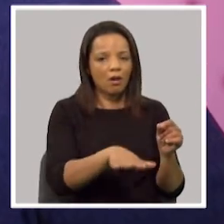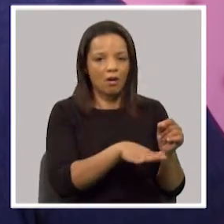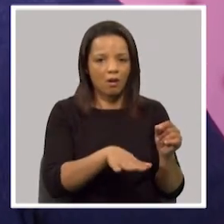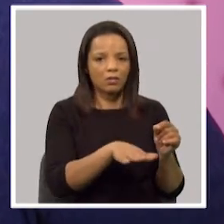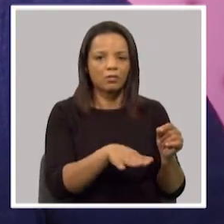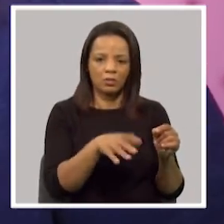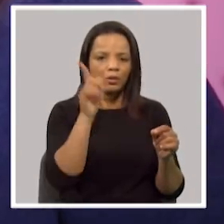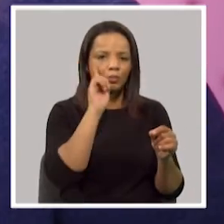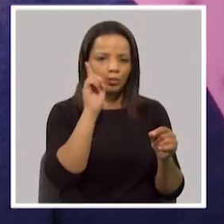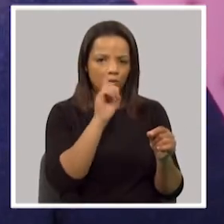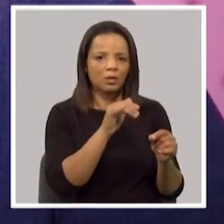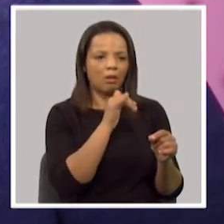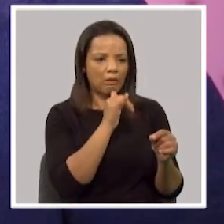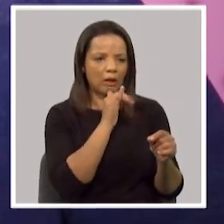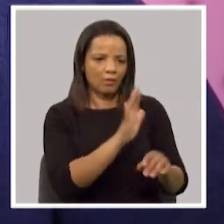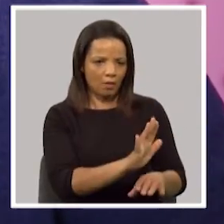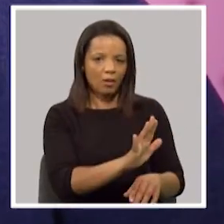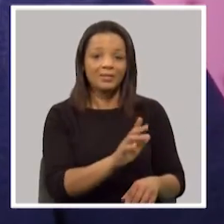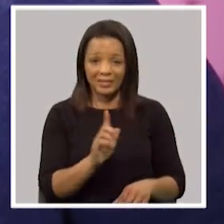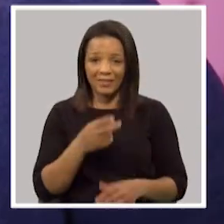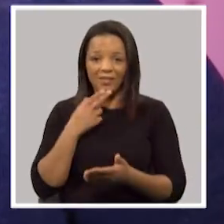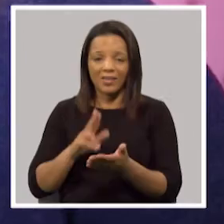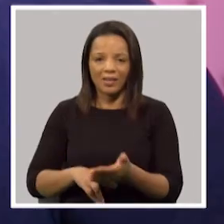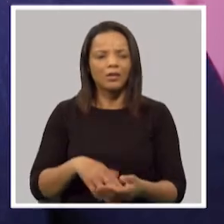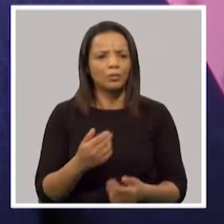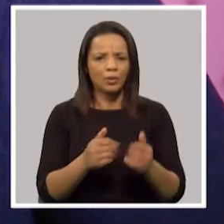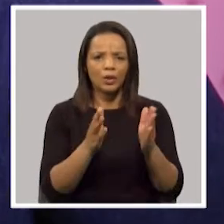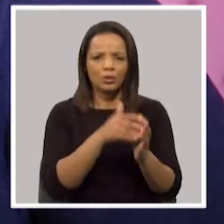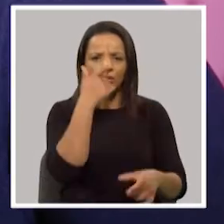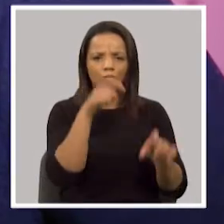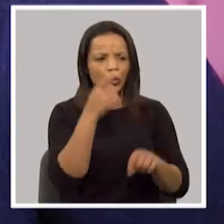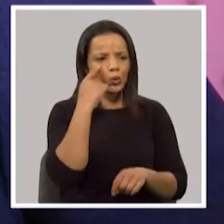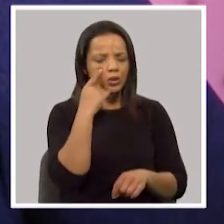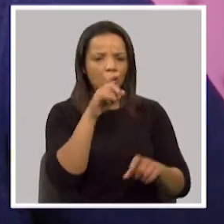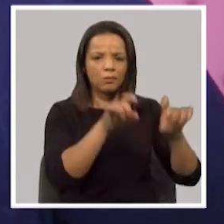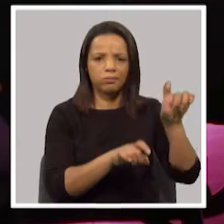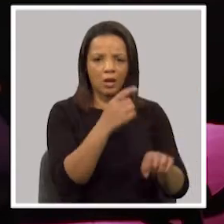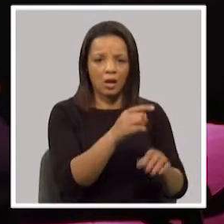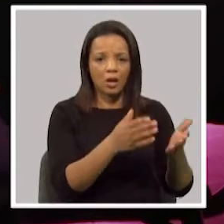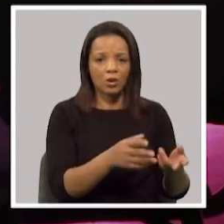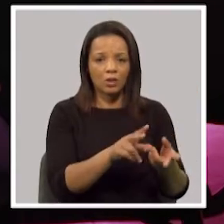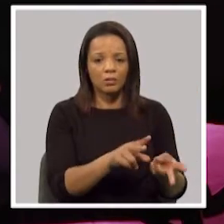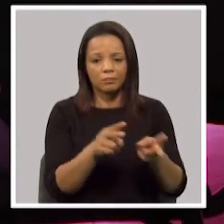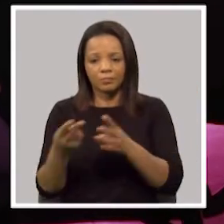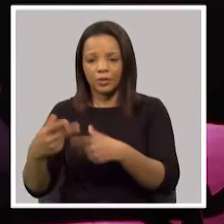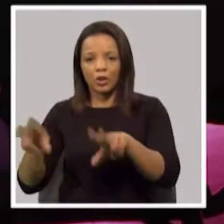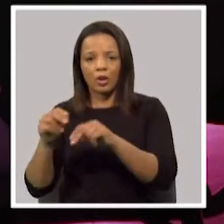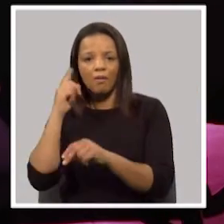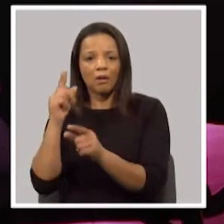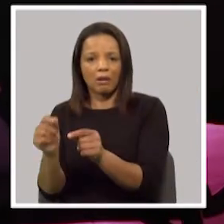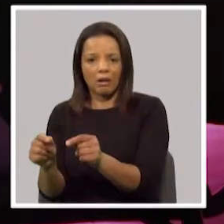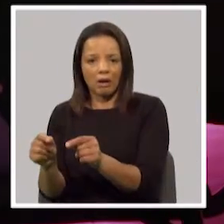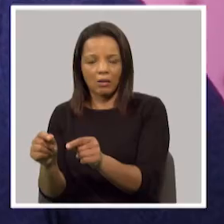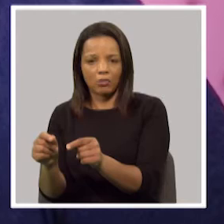local de renome, no Algarve, e era reconhecida por tanta gente e com tanta audiência, ia para uma rádio nova que ainda não tinha